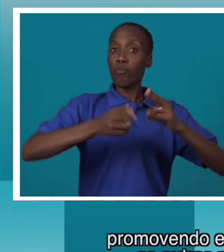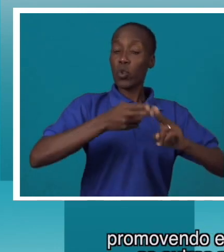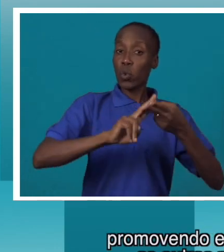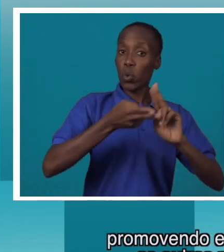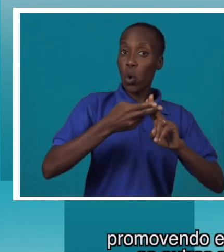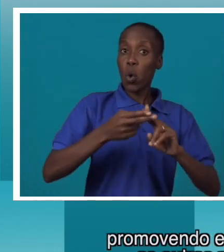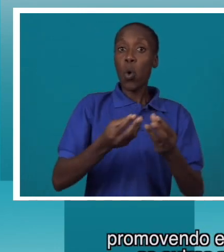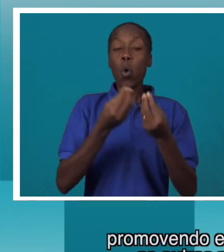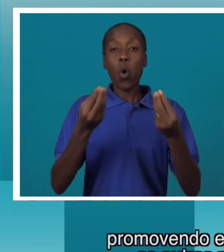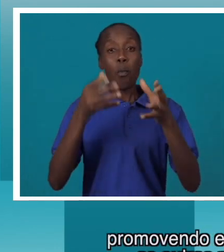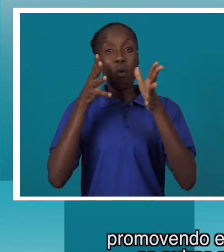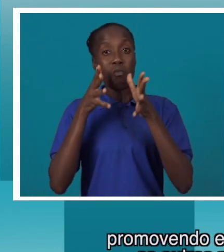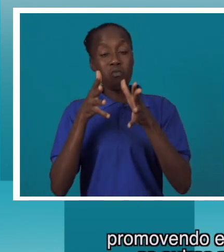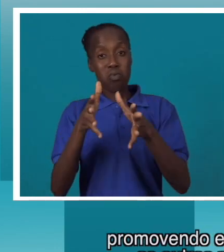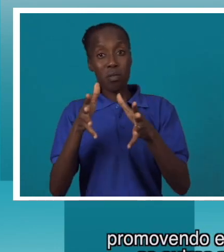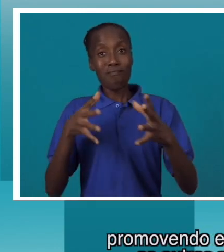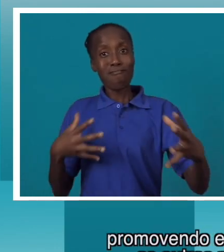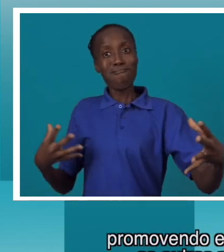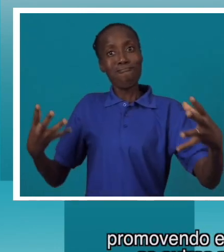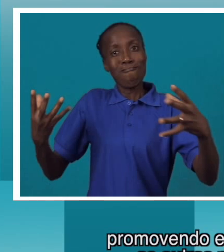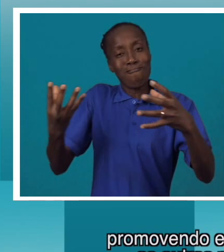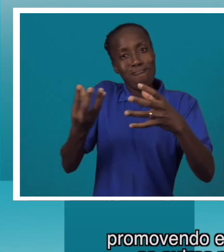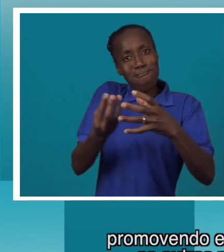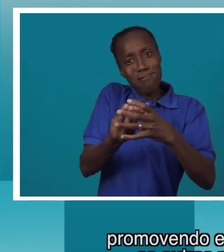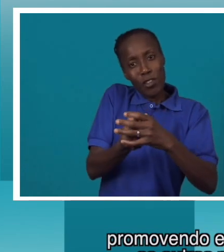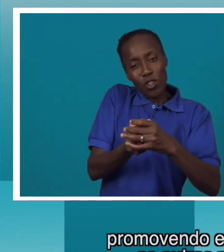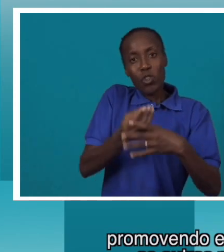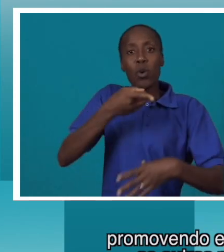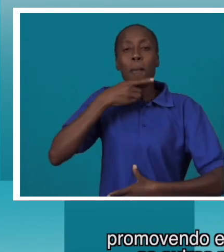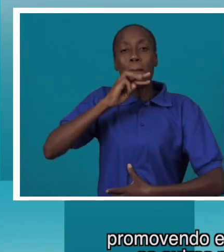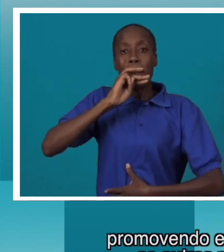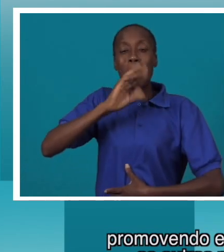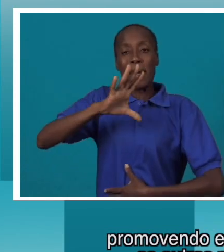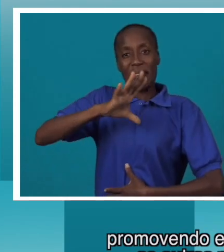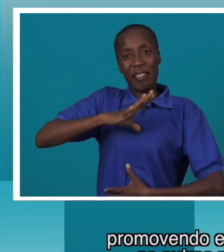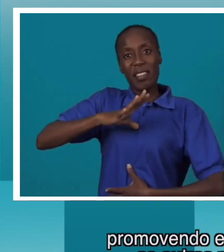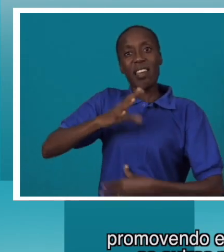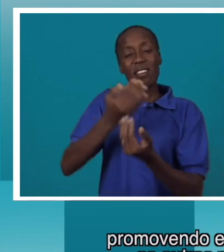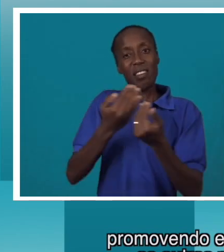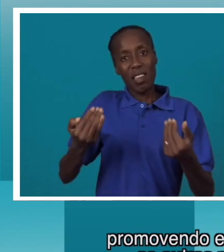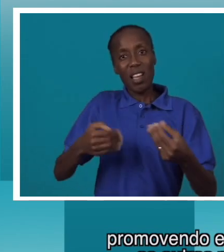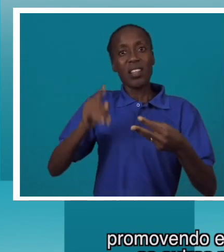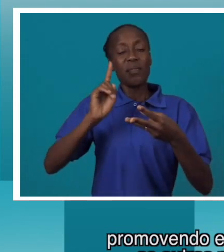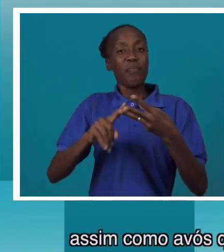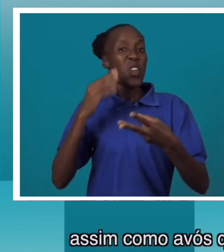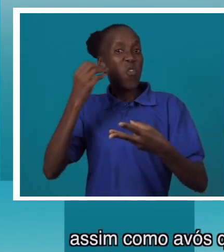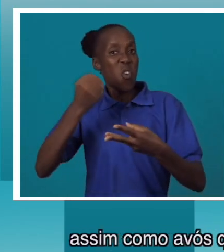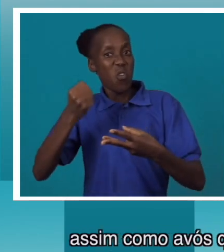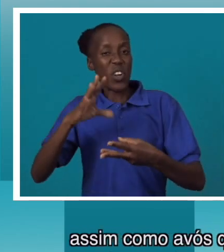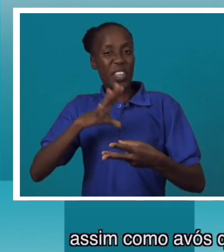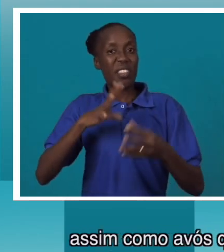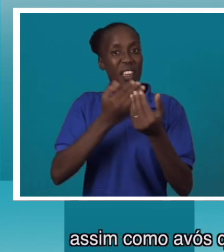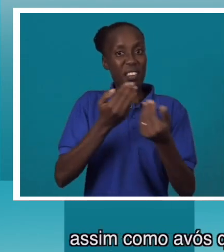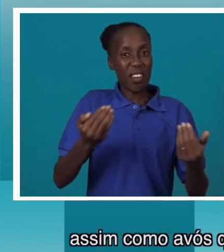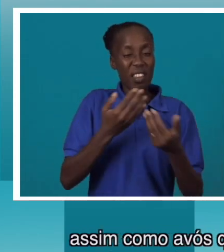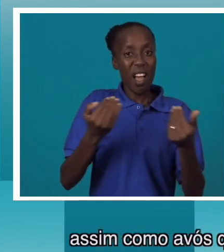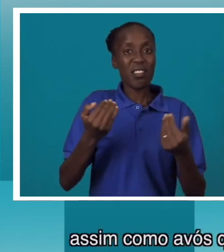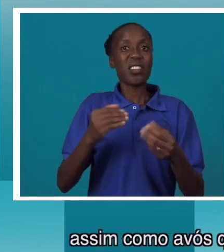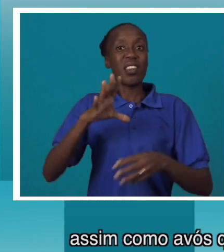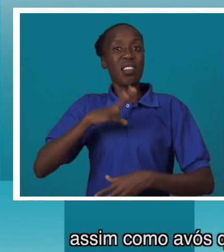encontros como forma de poder abarcar os outros pais que têm crianças assim como avós que têm